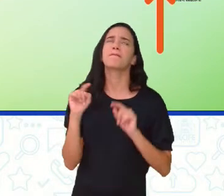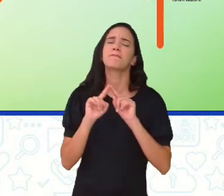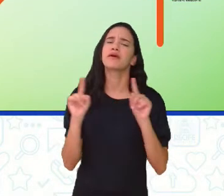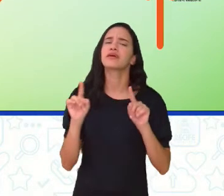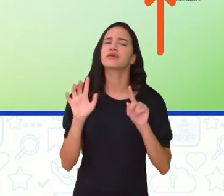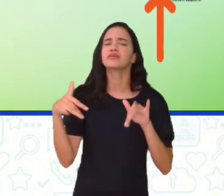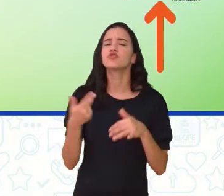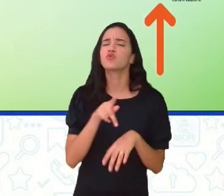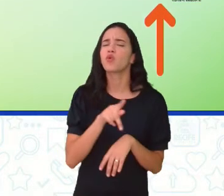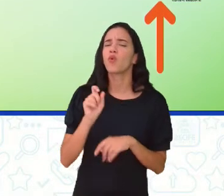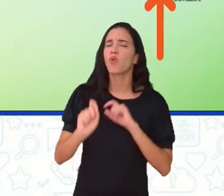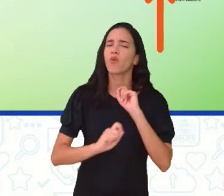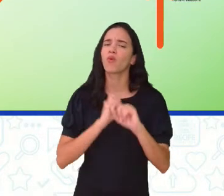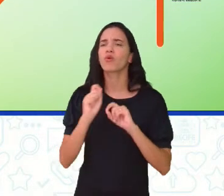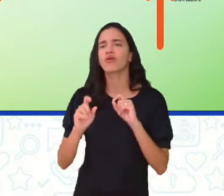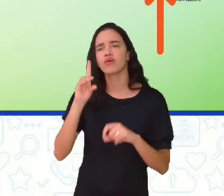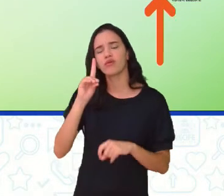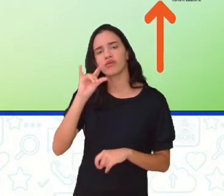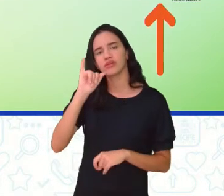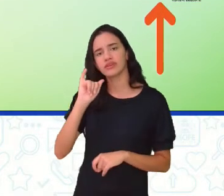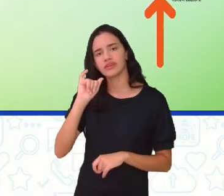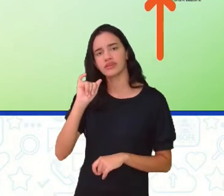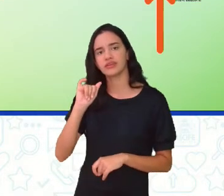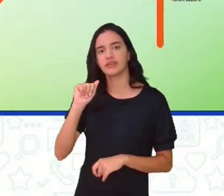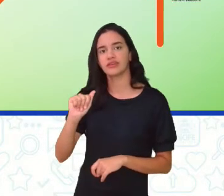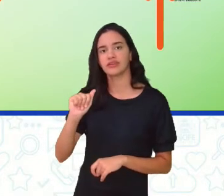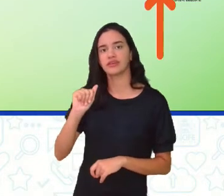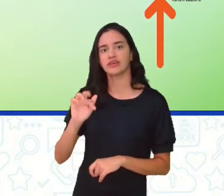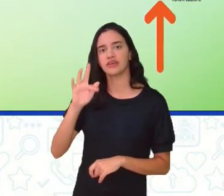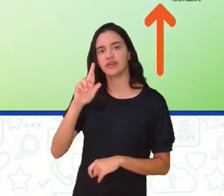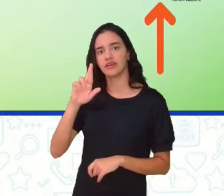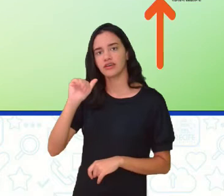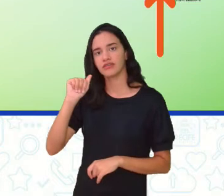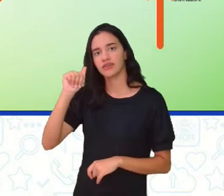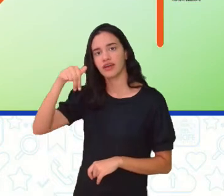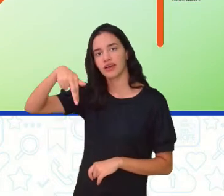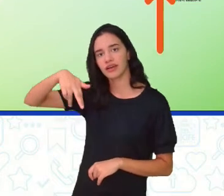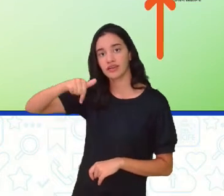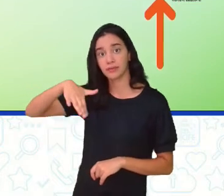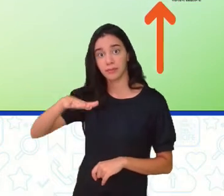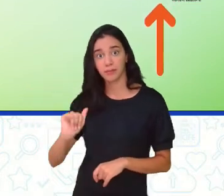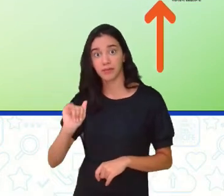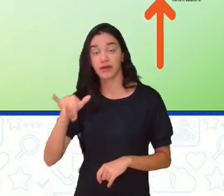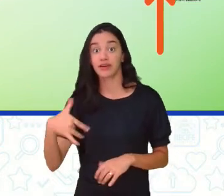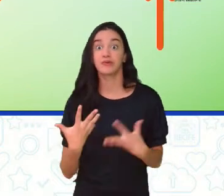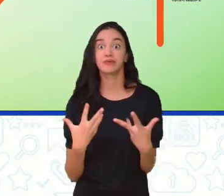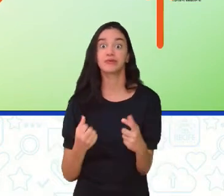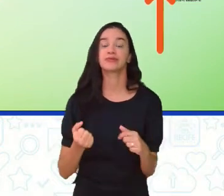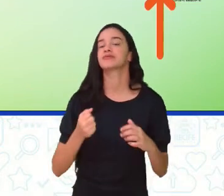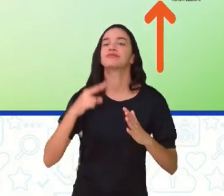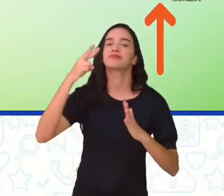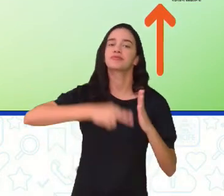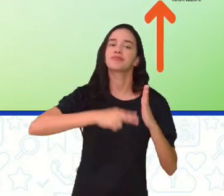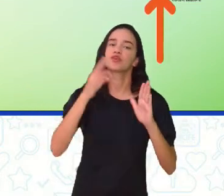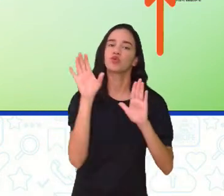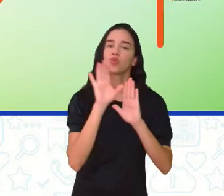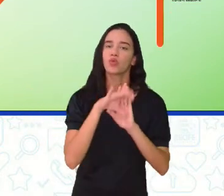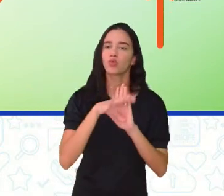professora, o que é o diafragma? Né? Olha o que eu estou trazendo e vocês vão ler comigo agora. Vamos juntos ler esse